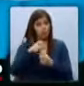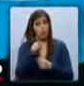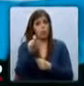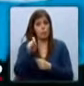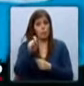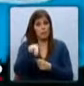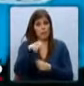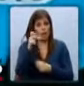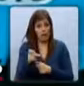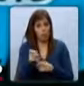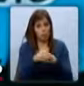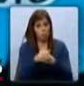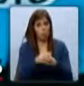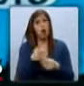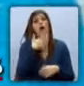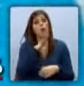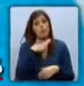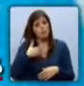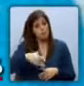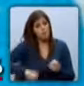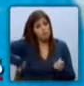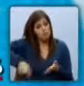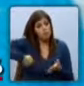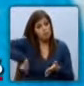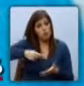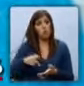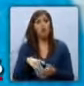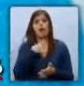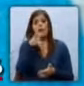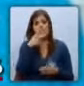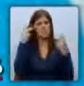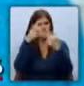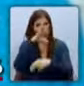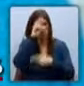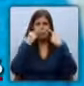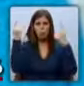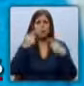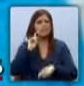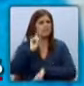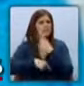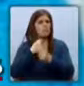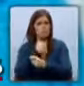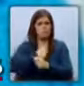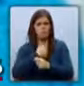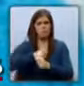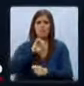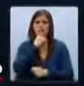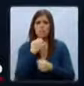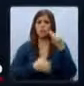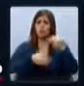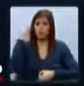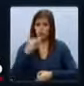um empréstimo que pretende ainda pagar Sócrates não poupa críticas ao Ministério Público considerar que têm existido se isto temáticas violações do segredos de Justiça